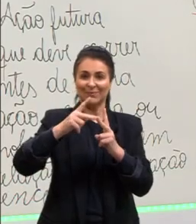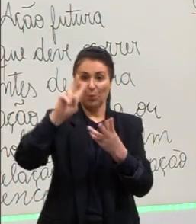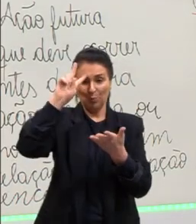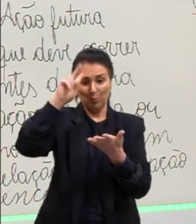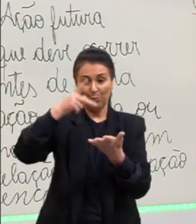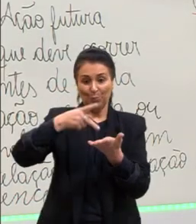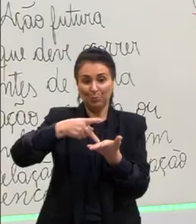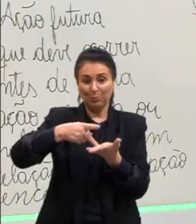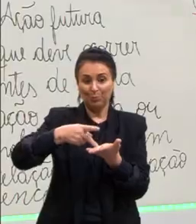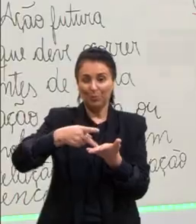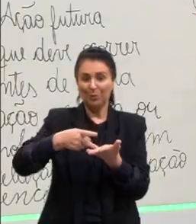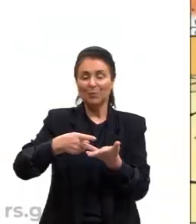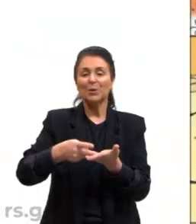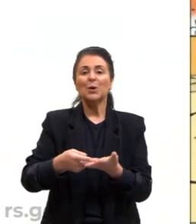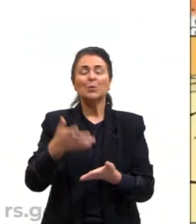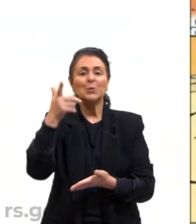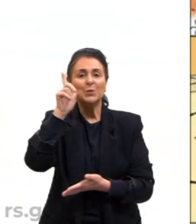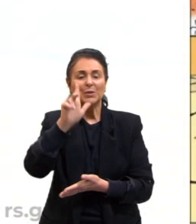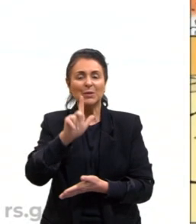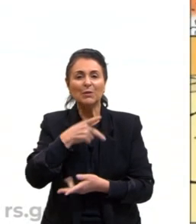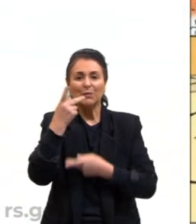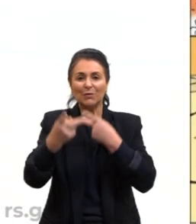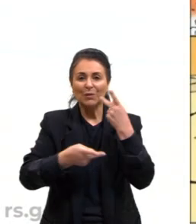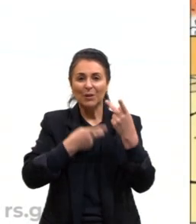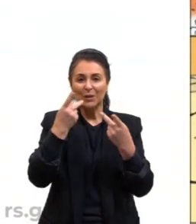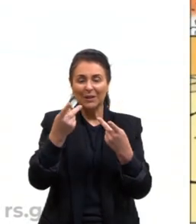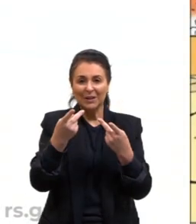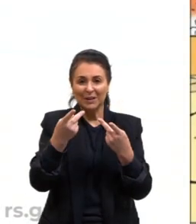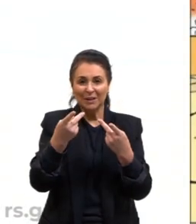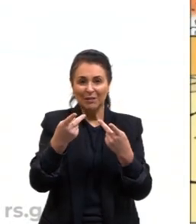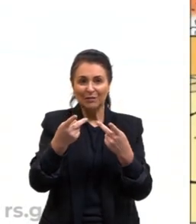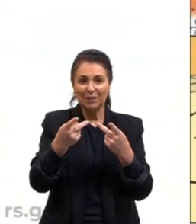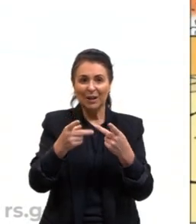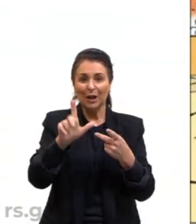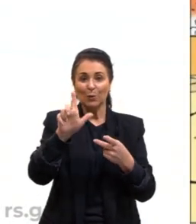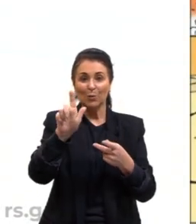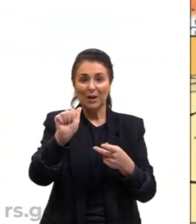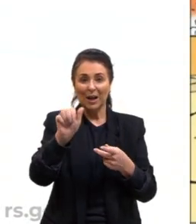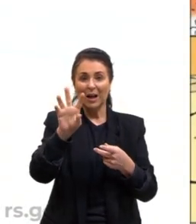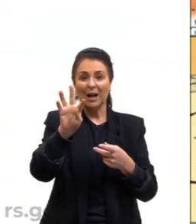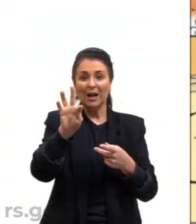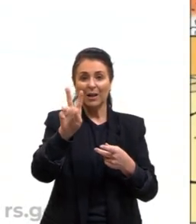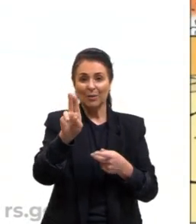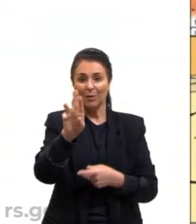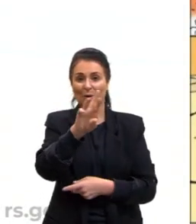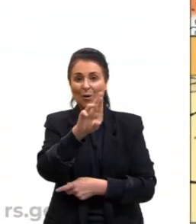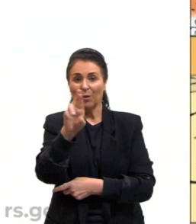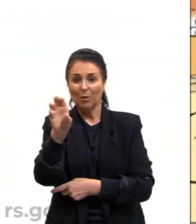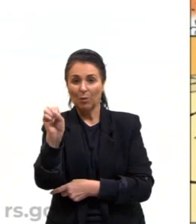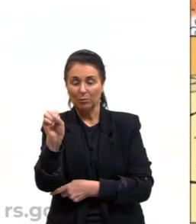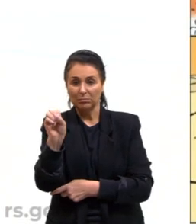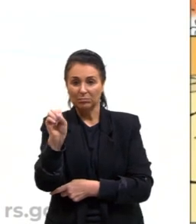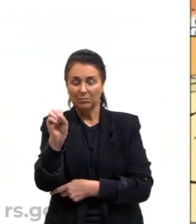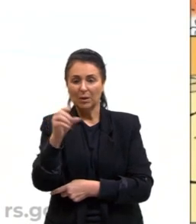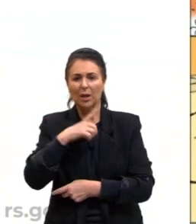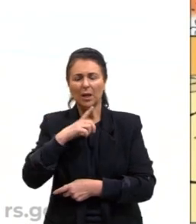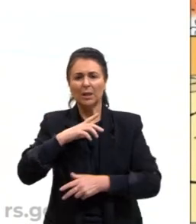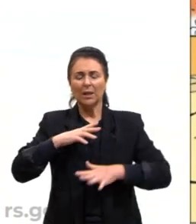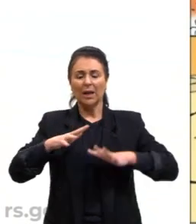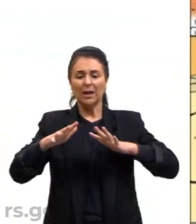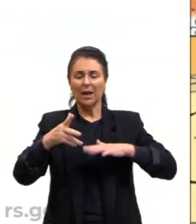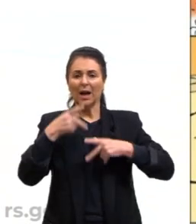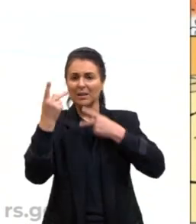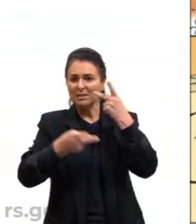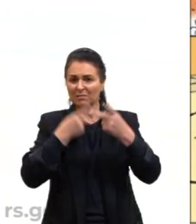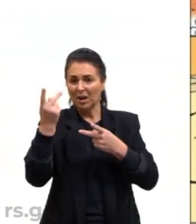como nós conseguimos ver na fala de Gaturro Tá além das ações e hipotéticas também